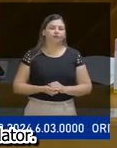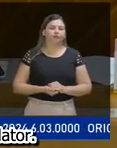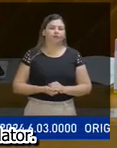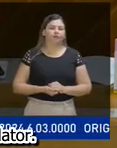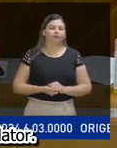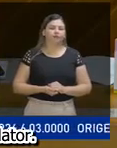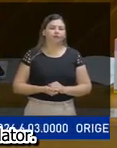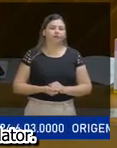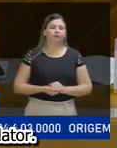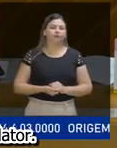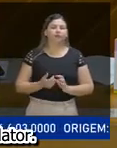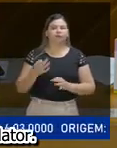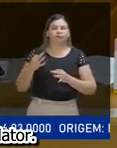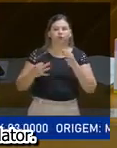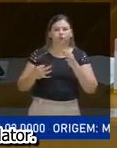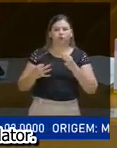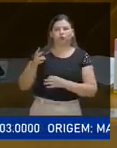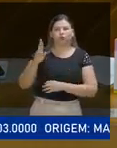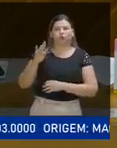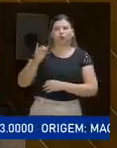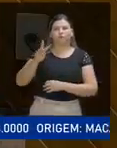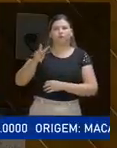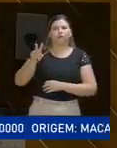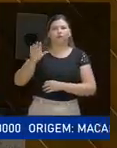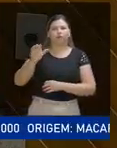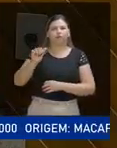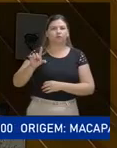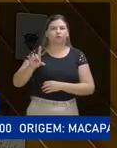Como vota o juiz Rivaldo Valente?